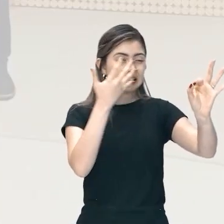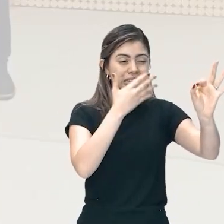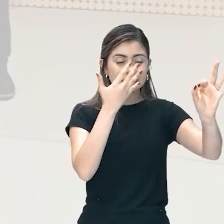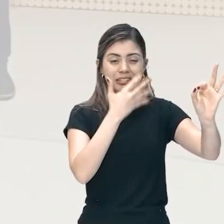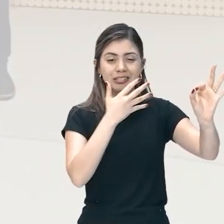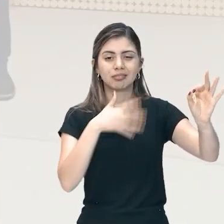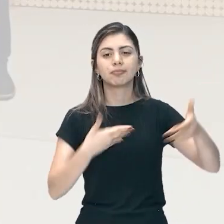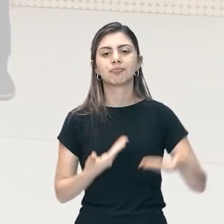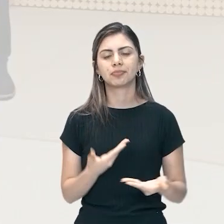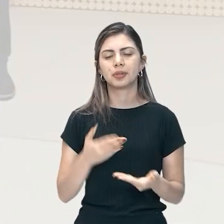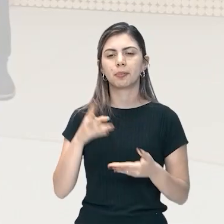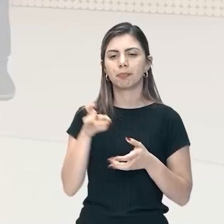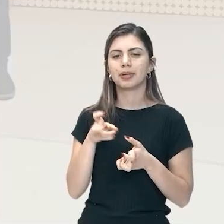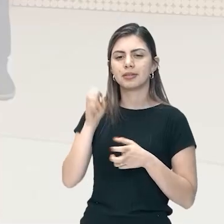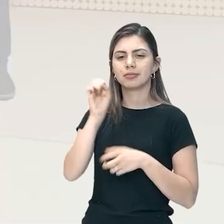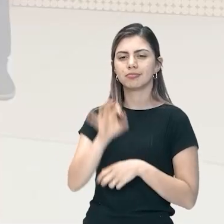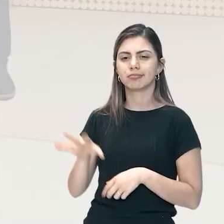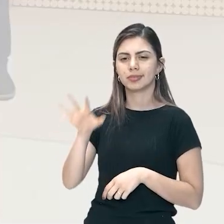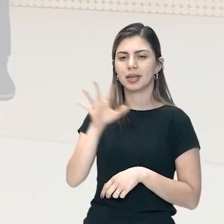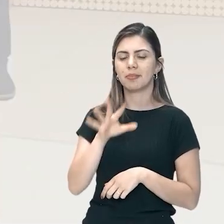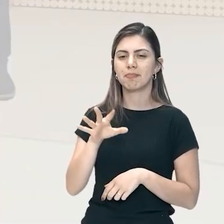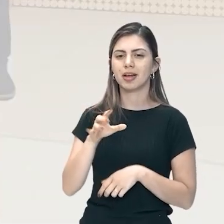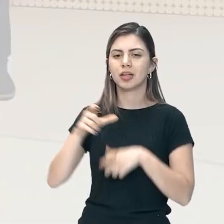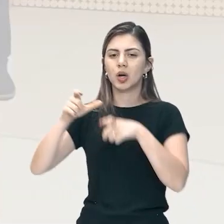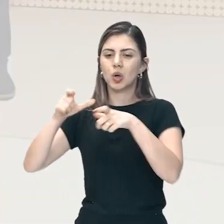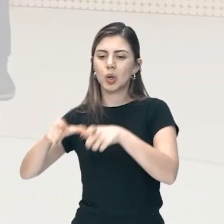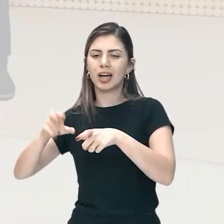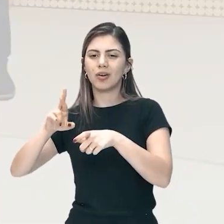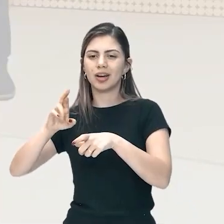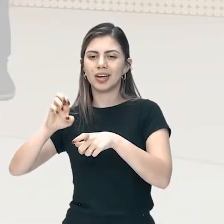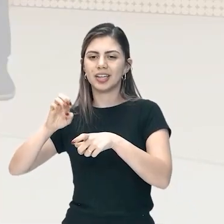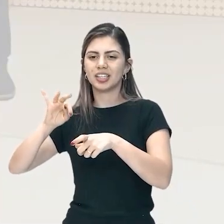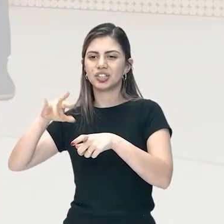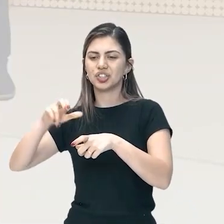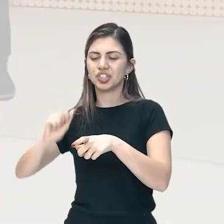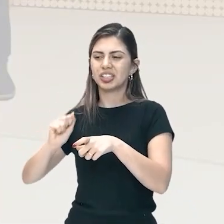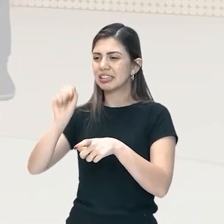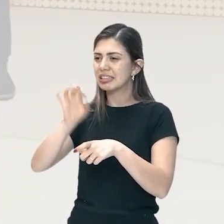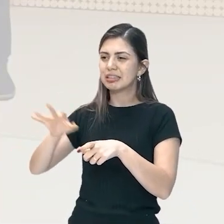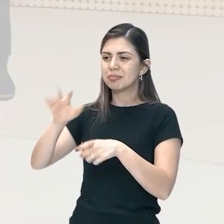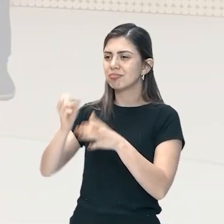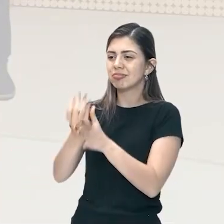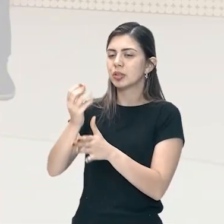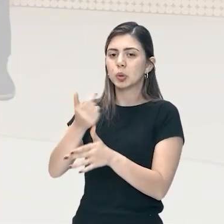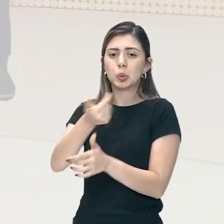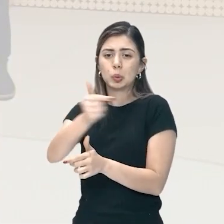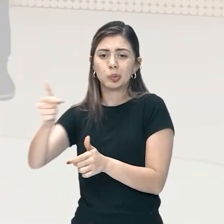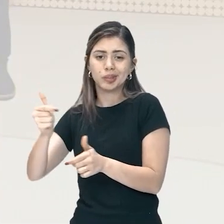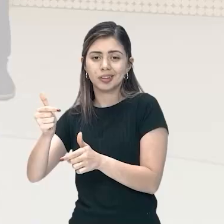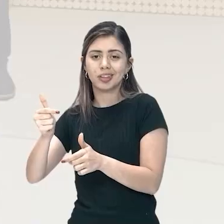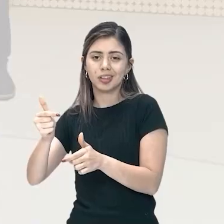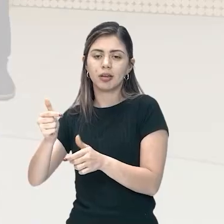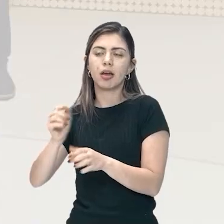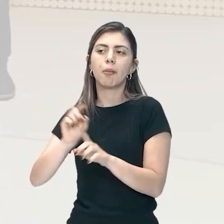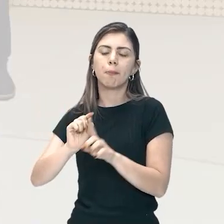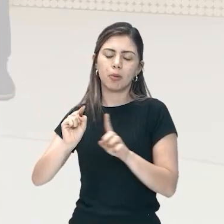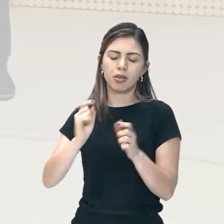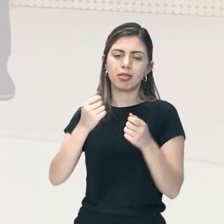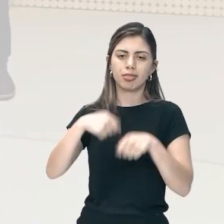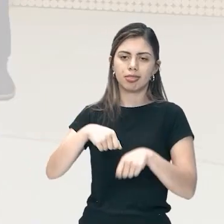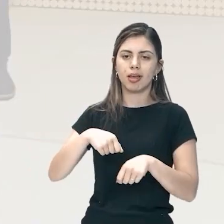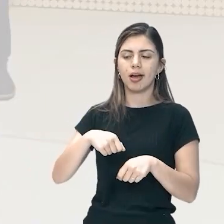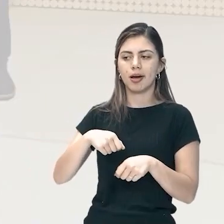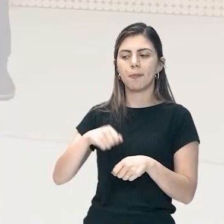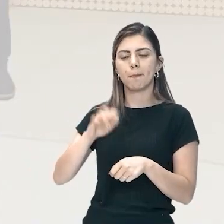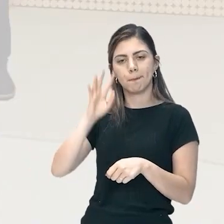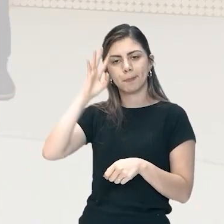vocês que a imagem não se formou exatamente na retina, mas a gente tem como corrigir isso daí, pessoal.